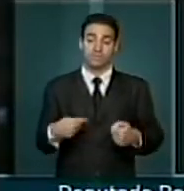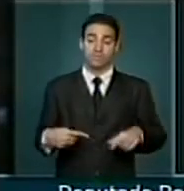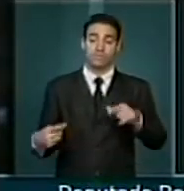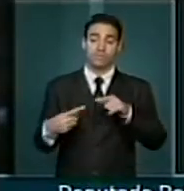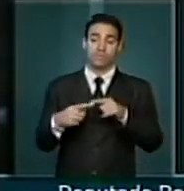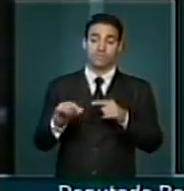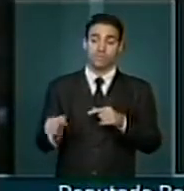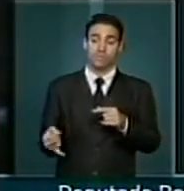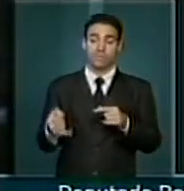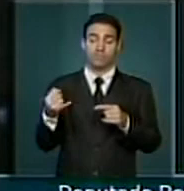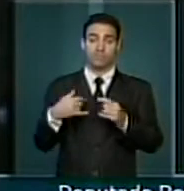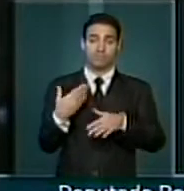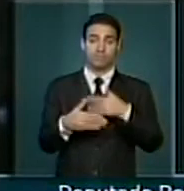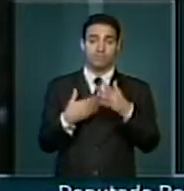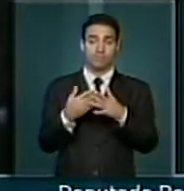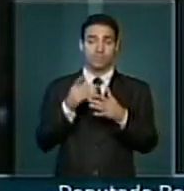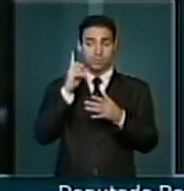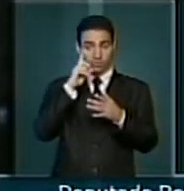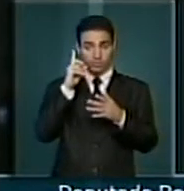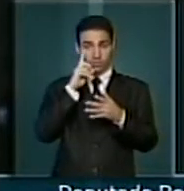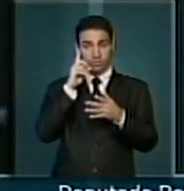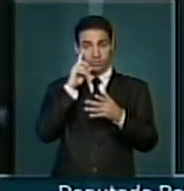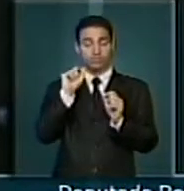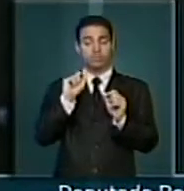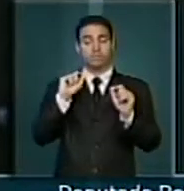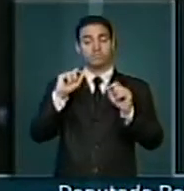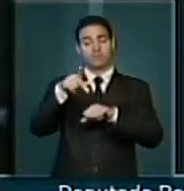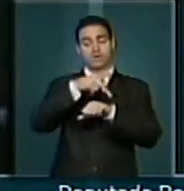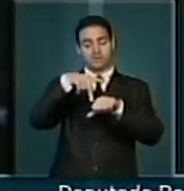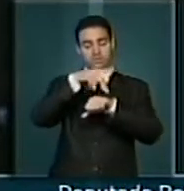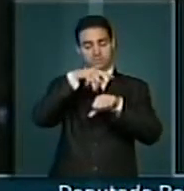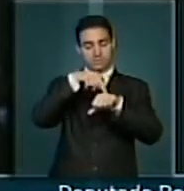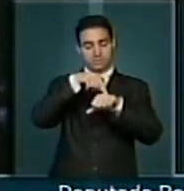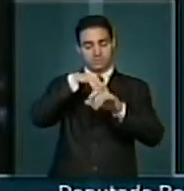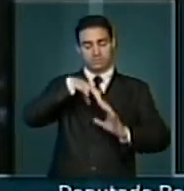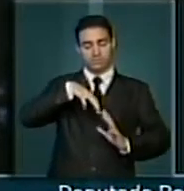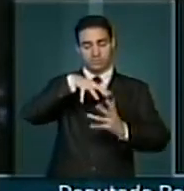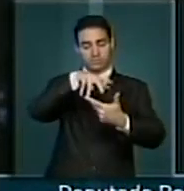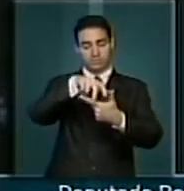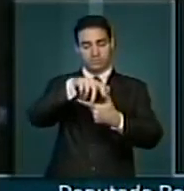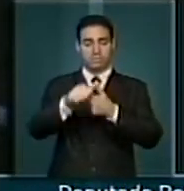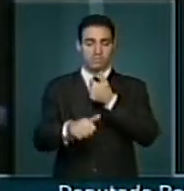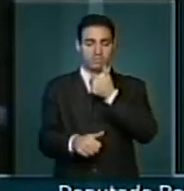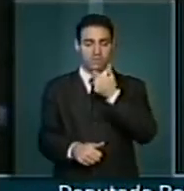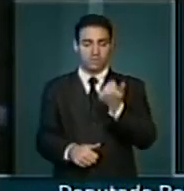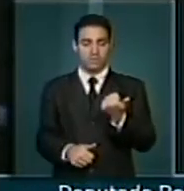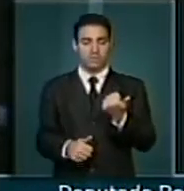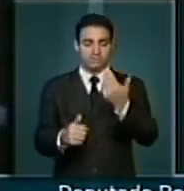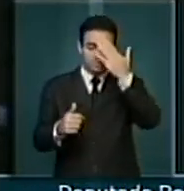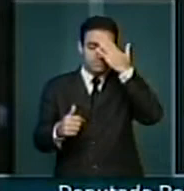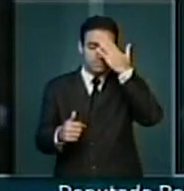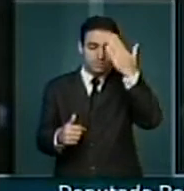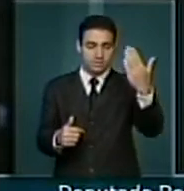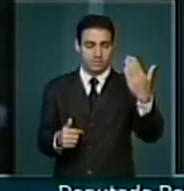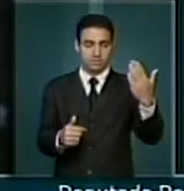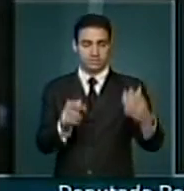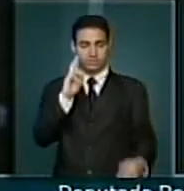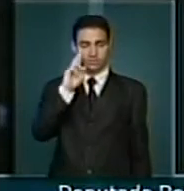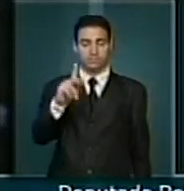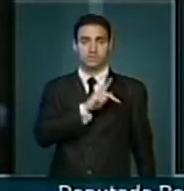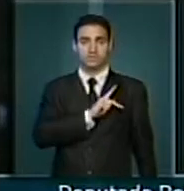de construirmos a cada dia um país e um mundo melhor. Muito obrigado,